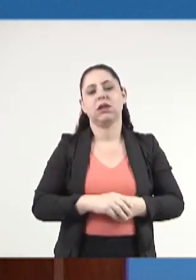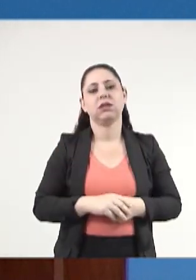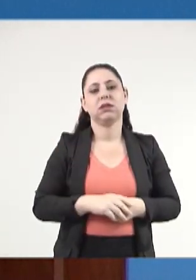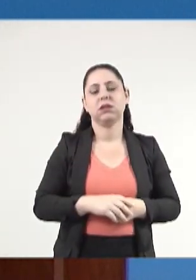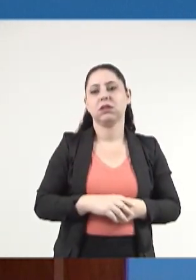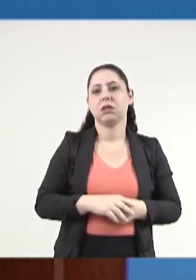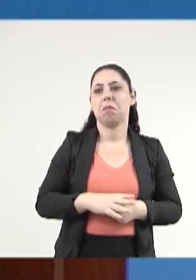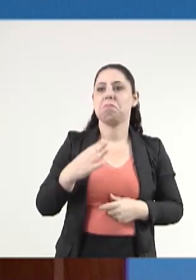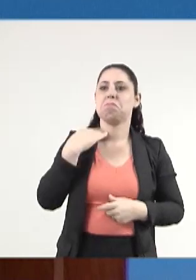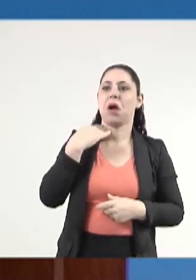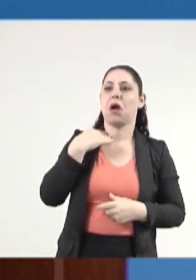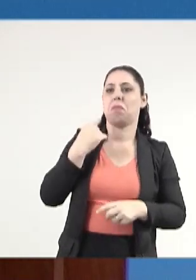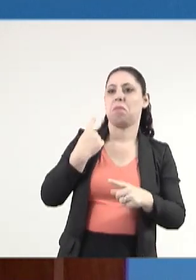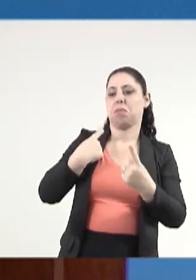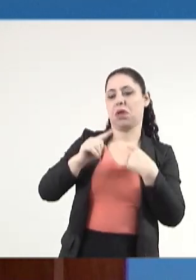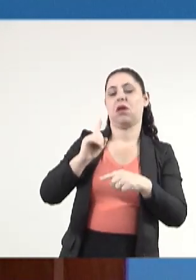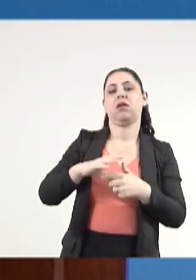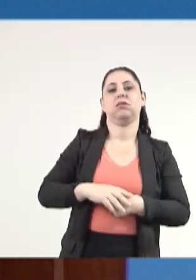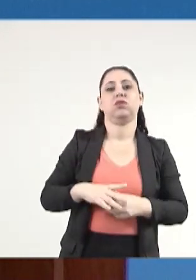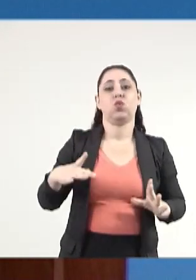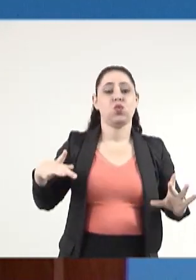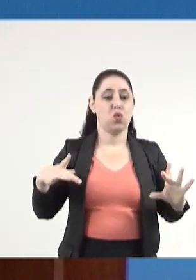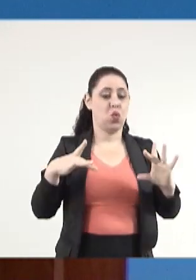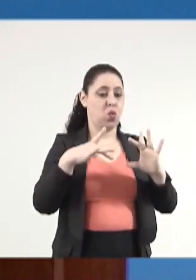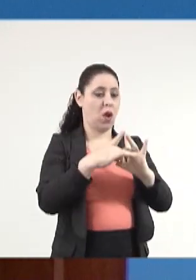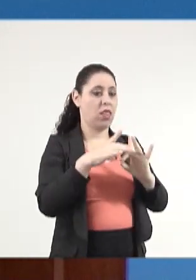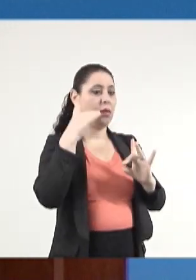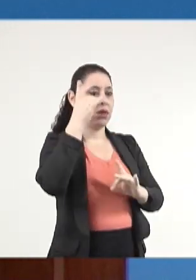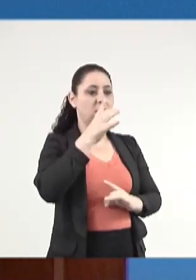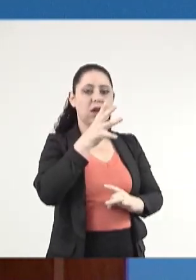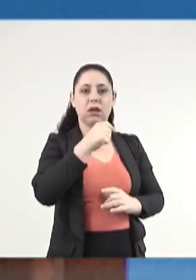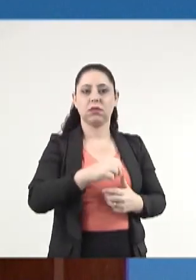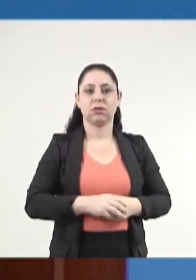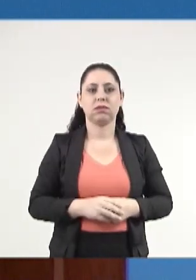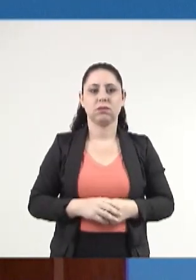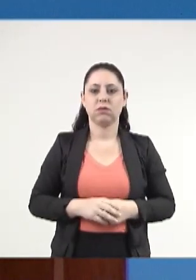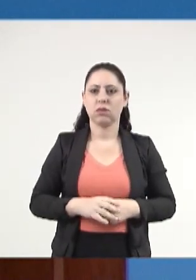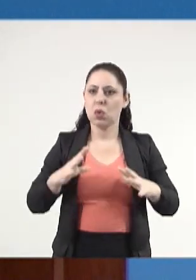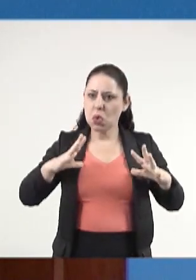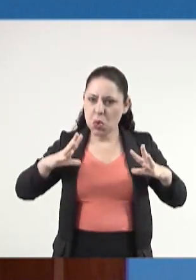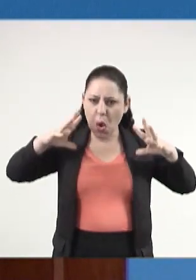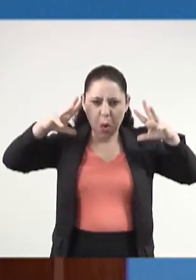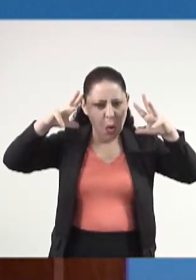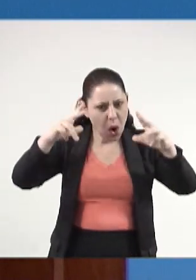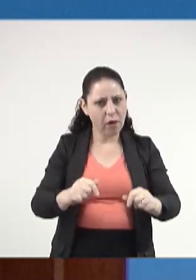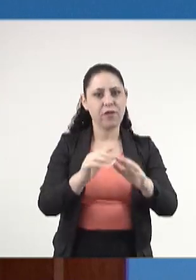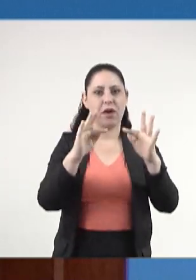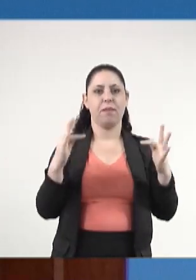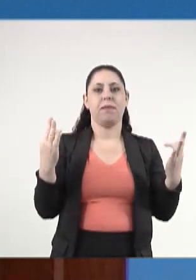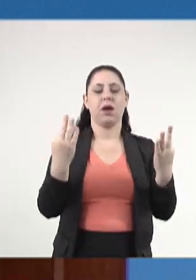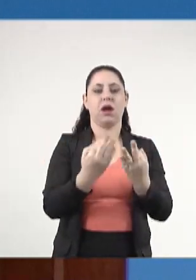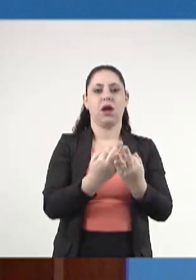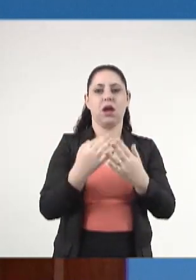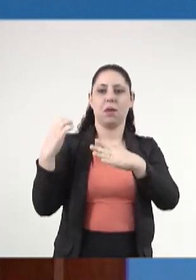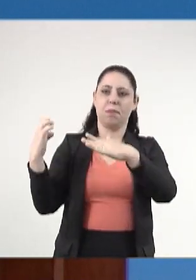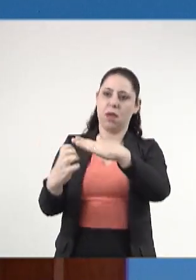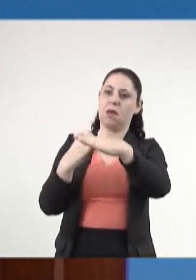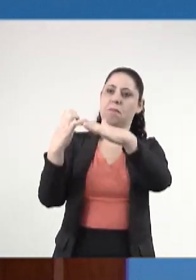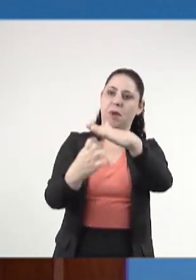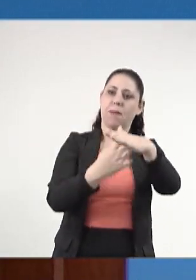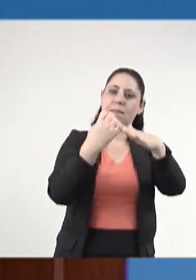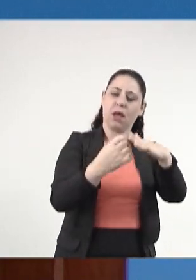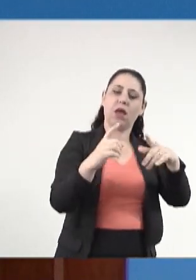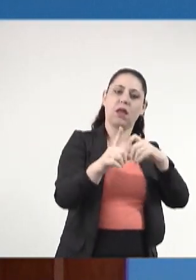bancário agora e reuniu, deputada Lia, todas as famílias, todas as prestadoras de